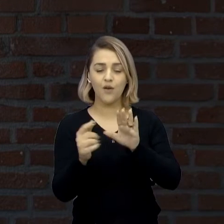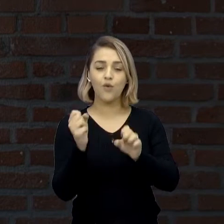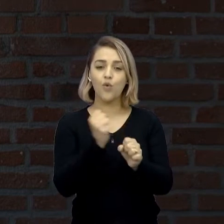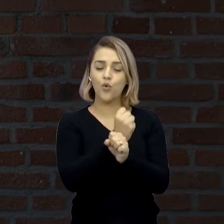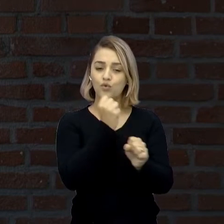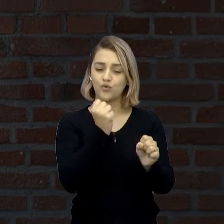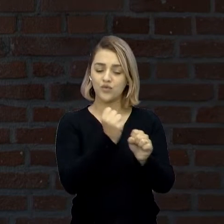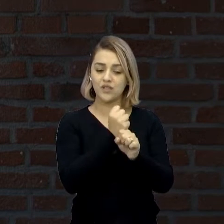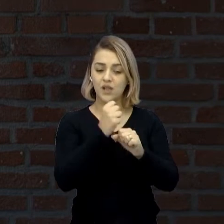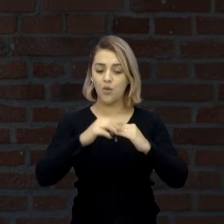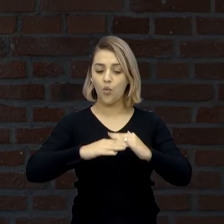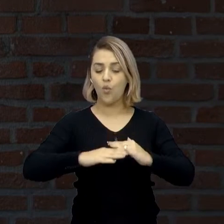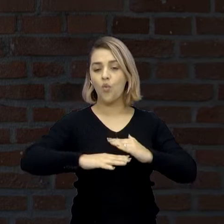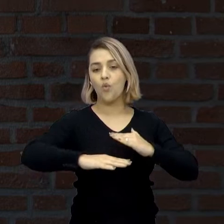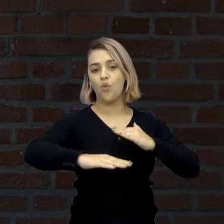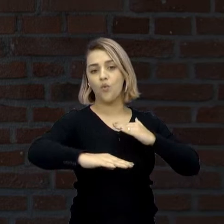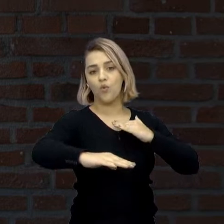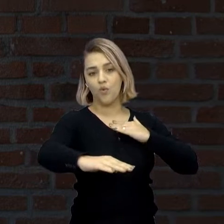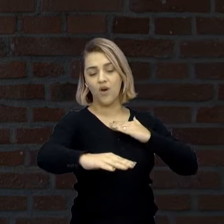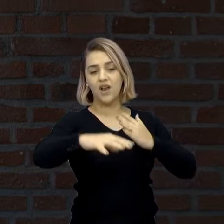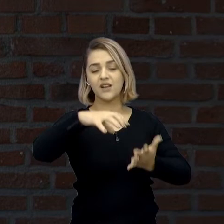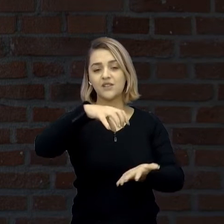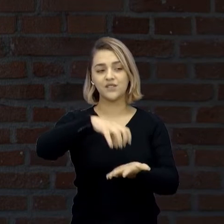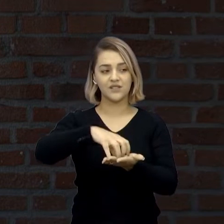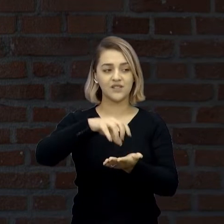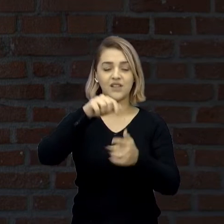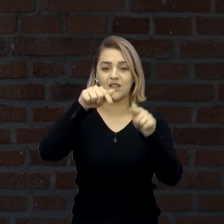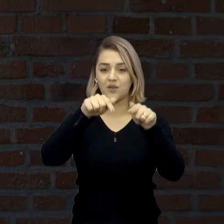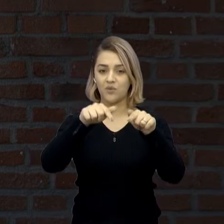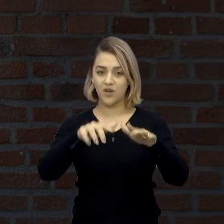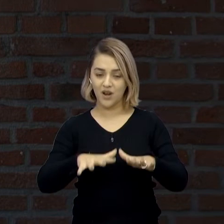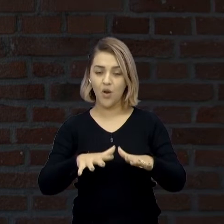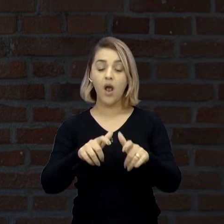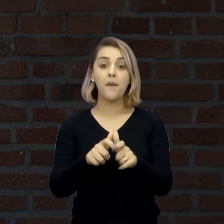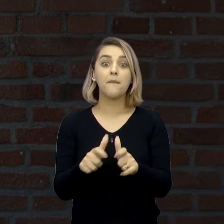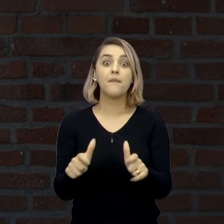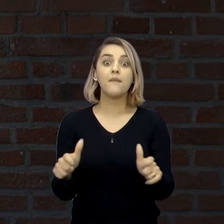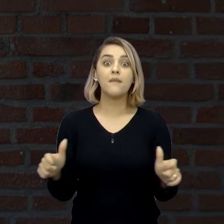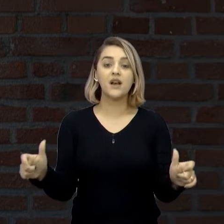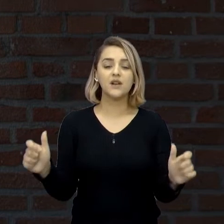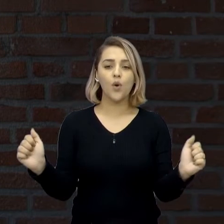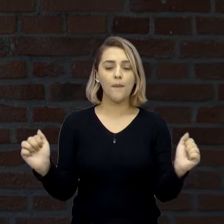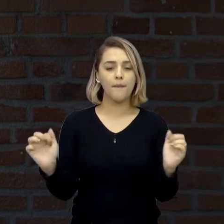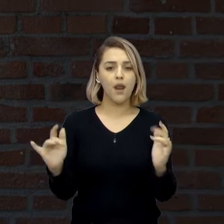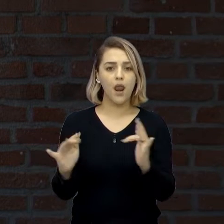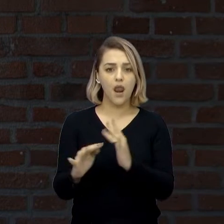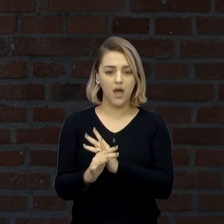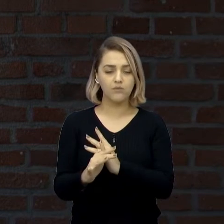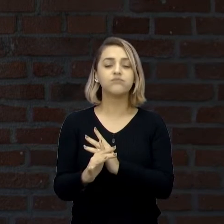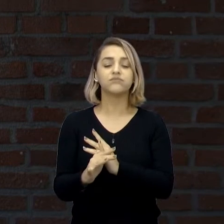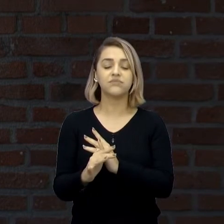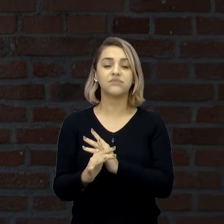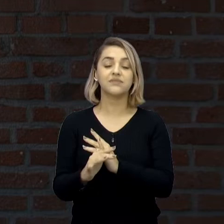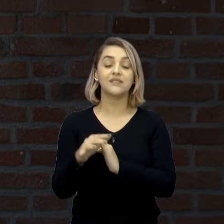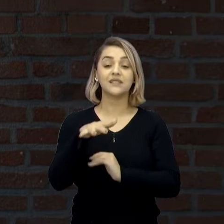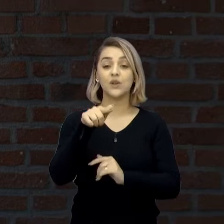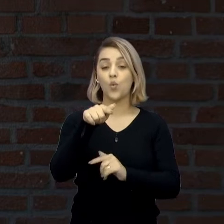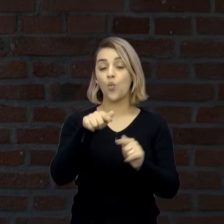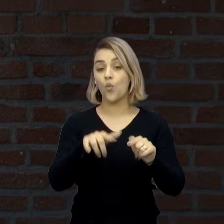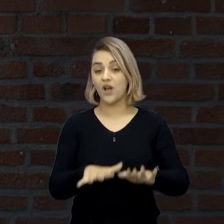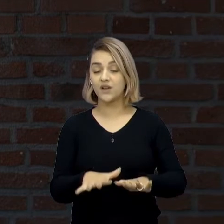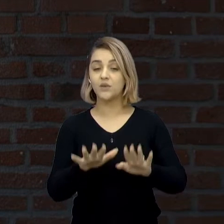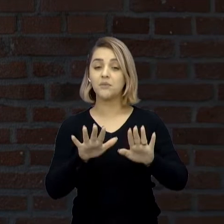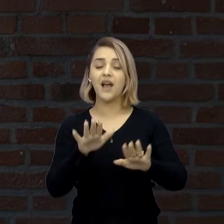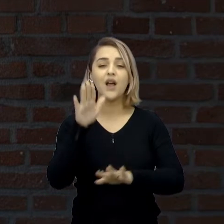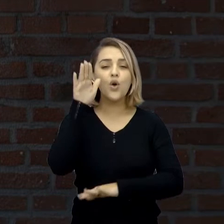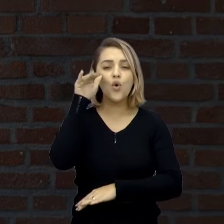de Guarulhos, que aumentou a movimentação na região. Uma curiosidade desse período é que, com